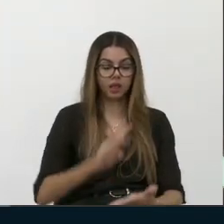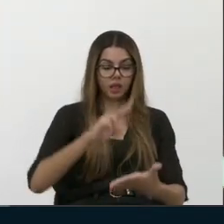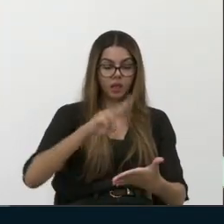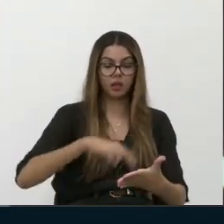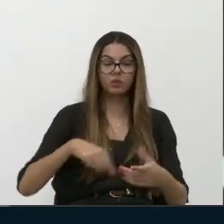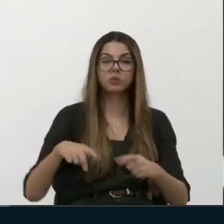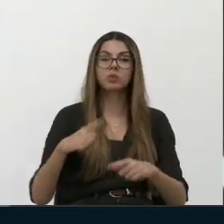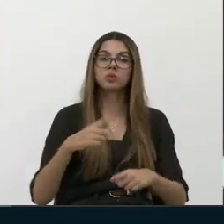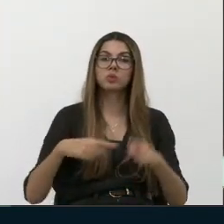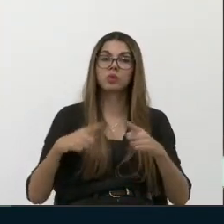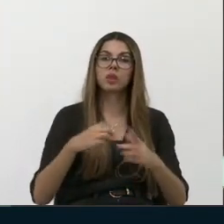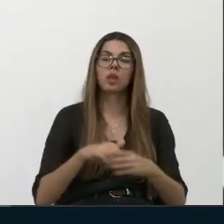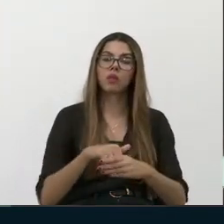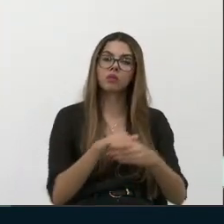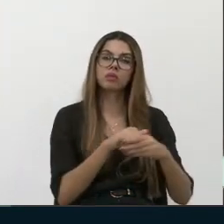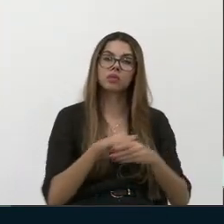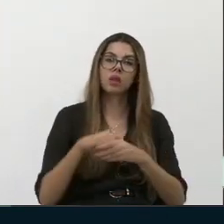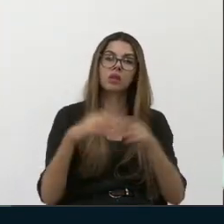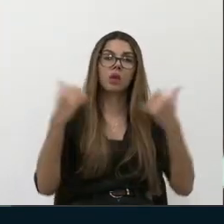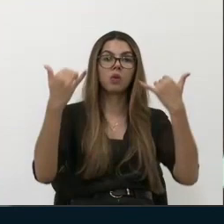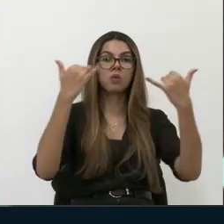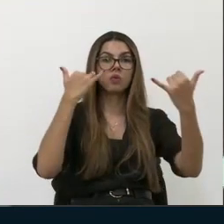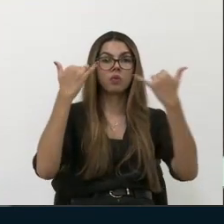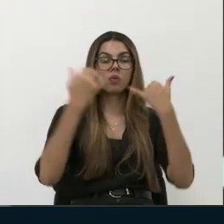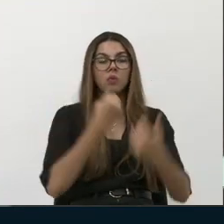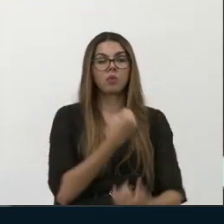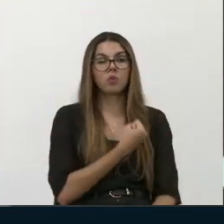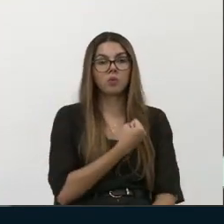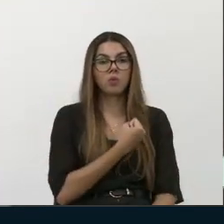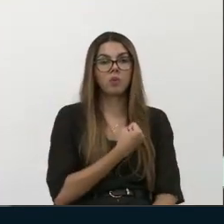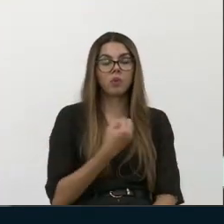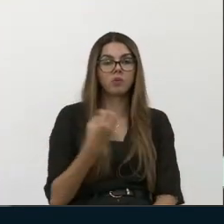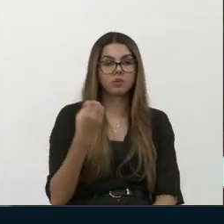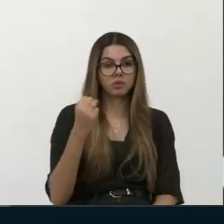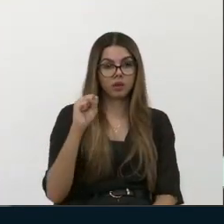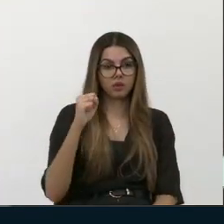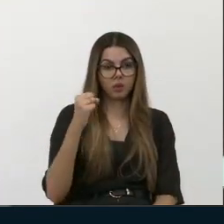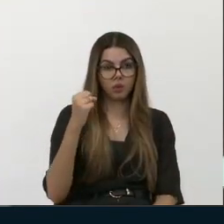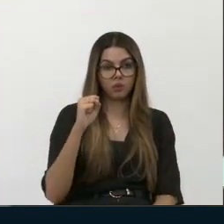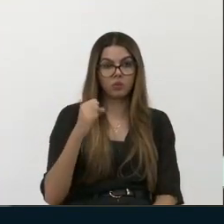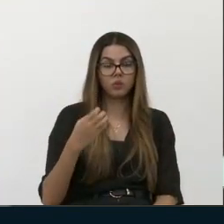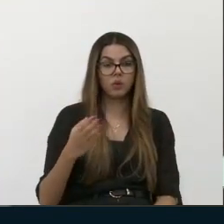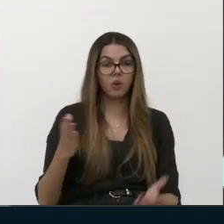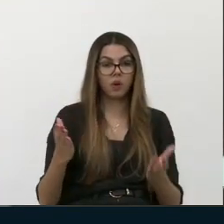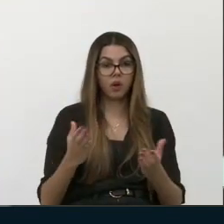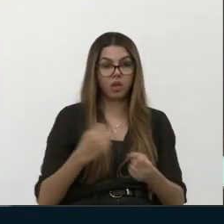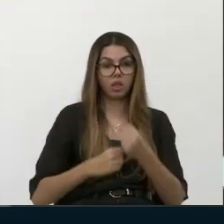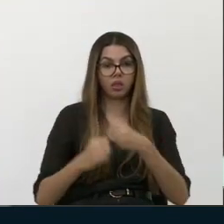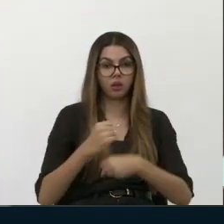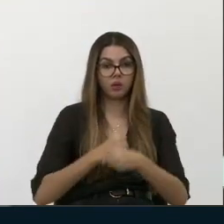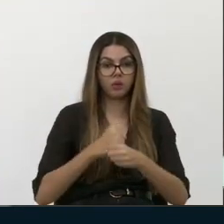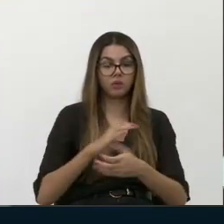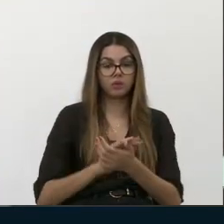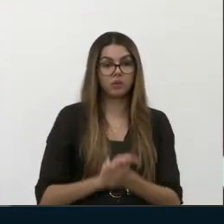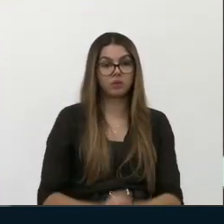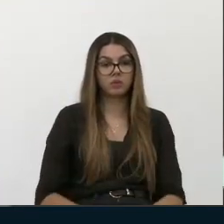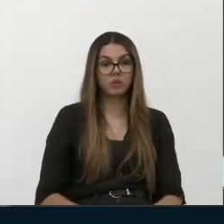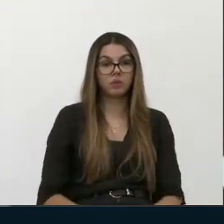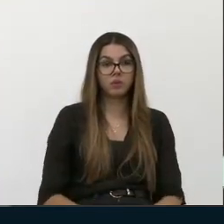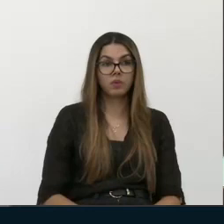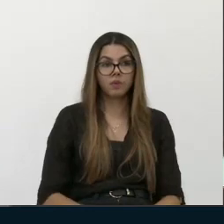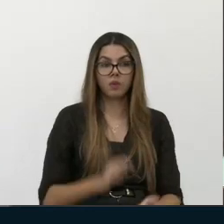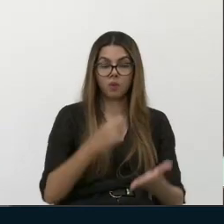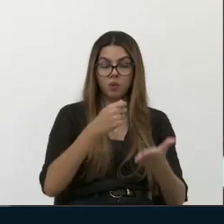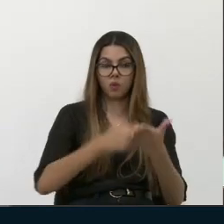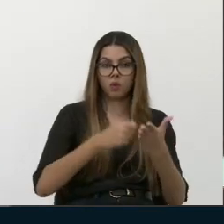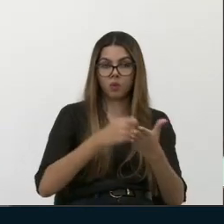Leitura, discussão e votação do requerimento de informação número 88/2024. Informações sobre o contrato entre o consórcio